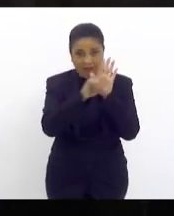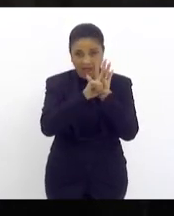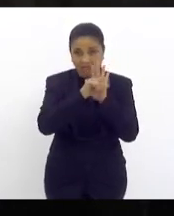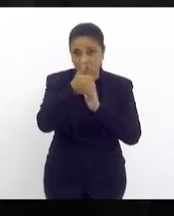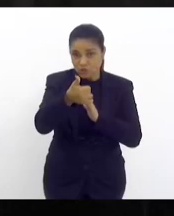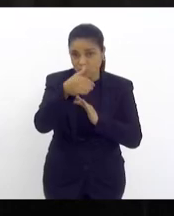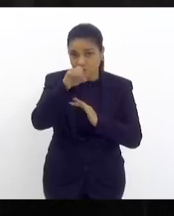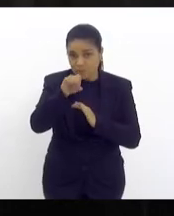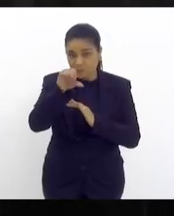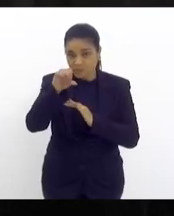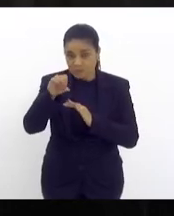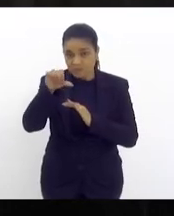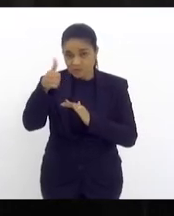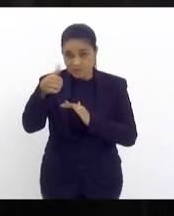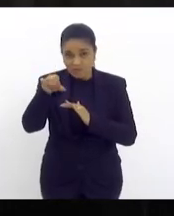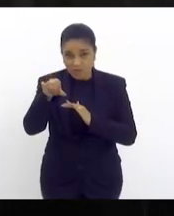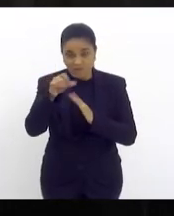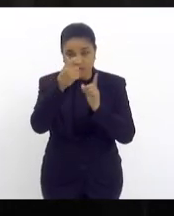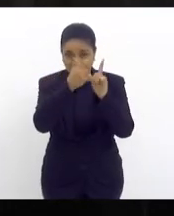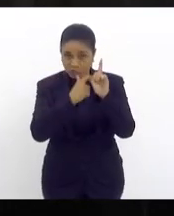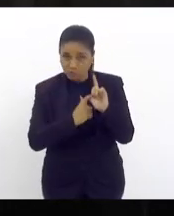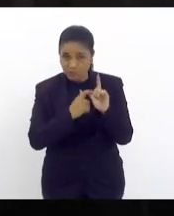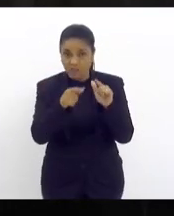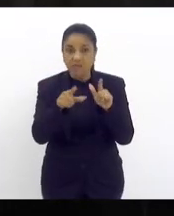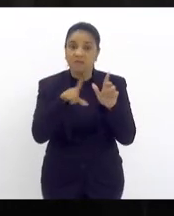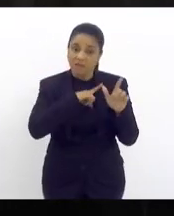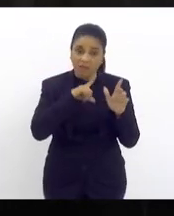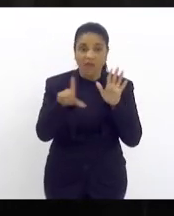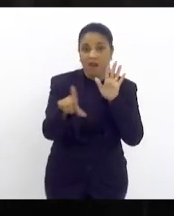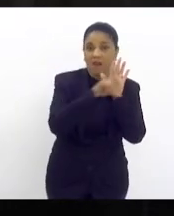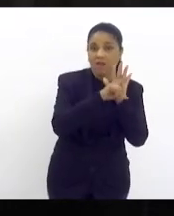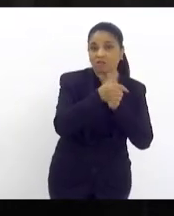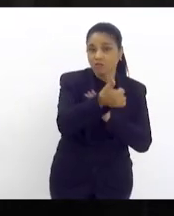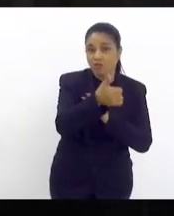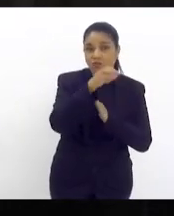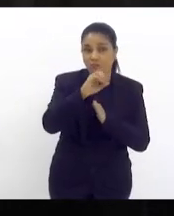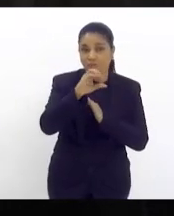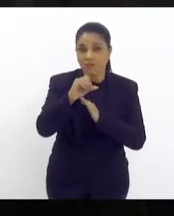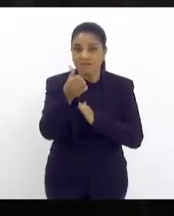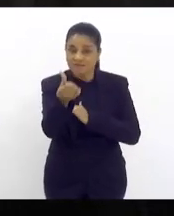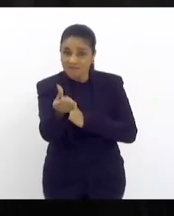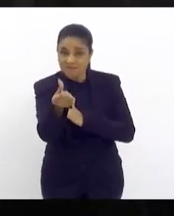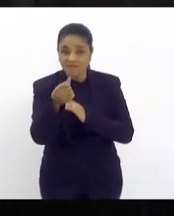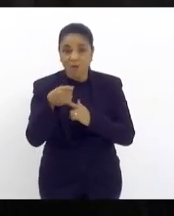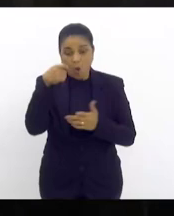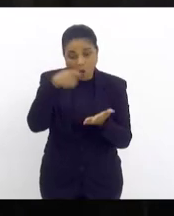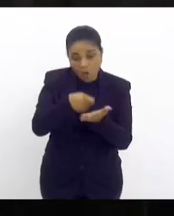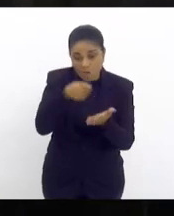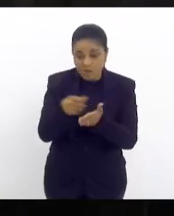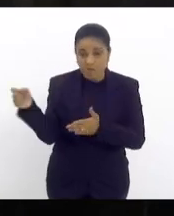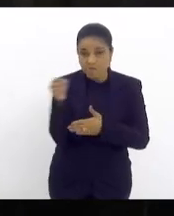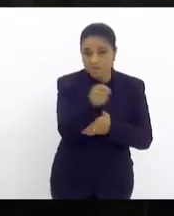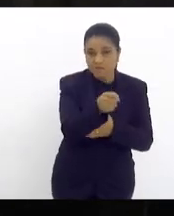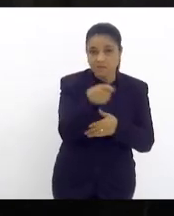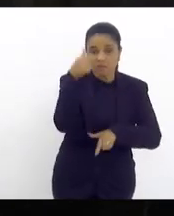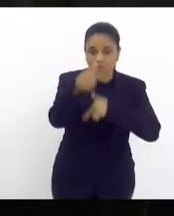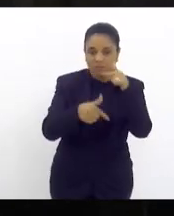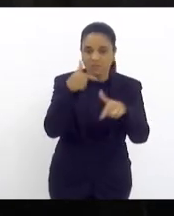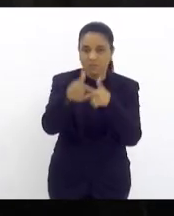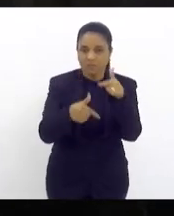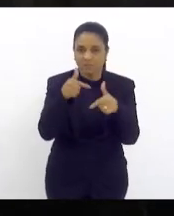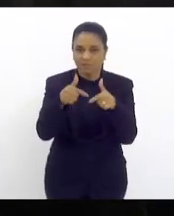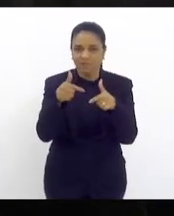esteja suspensa existe a lei de 2006 que obriga a presença desses trabalhadores e trabalhadoras